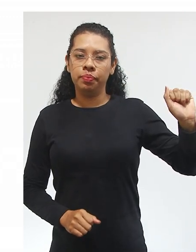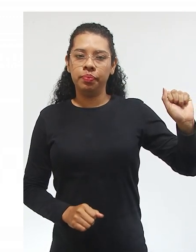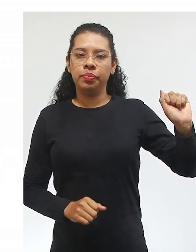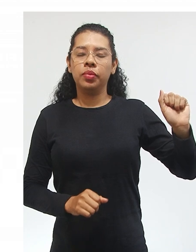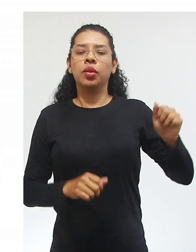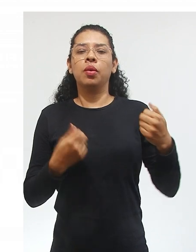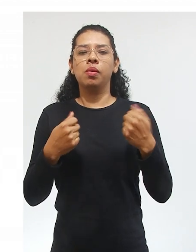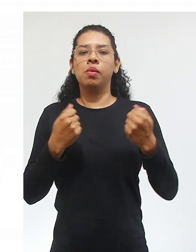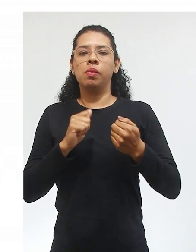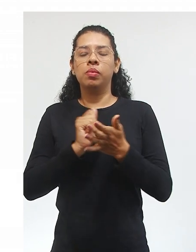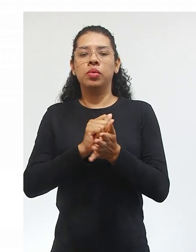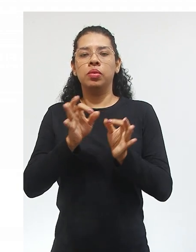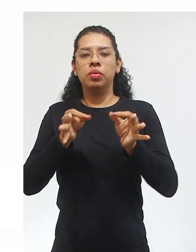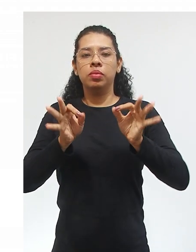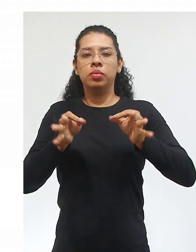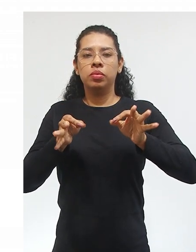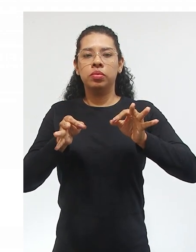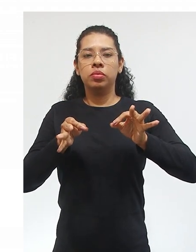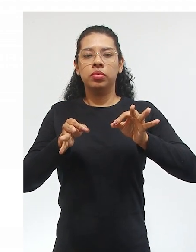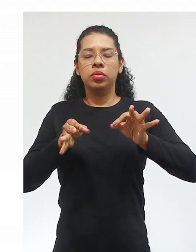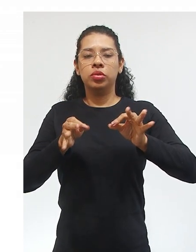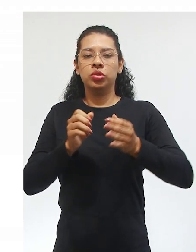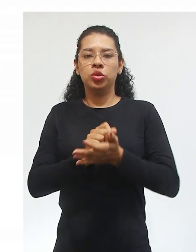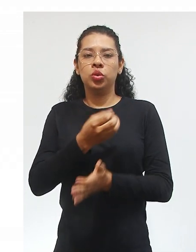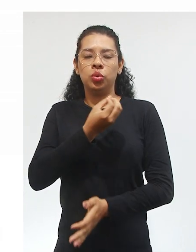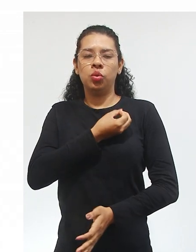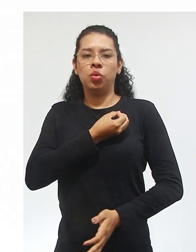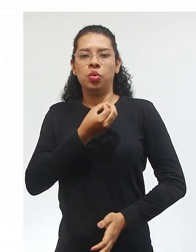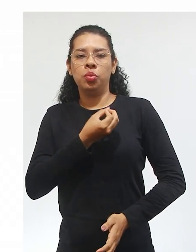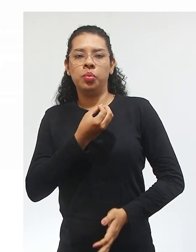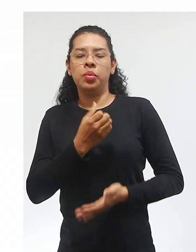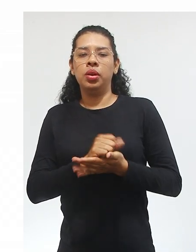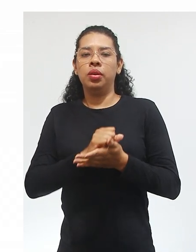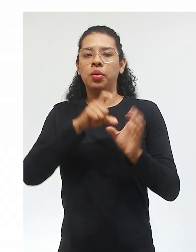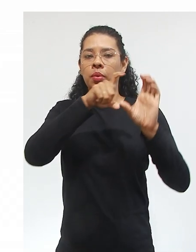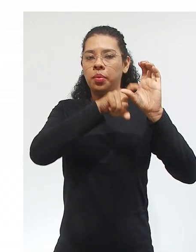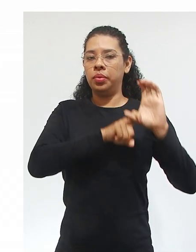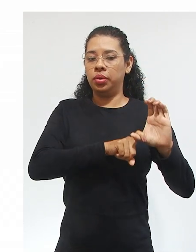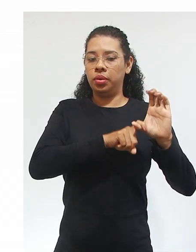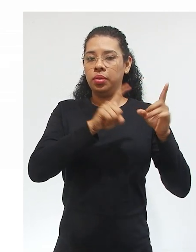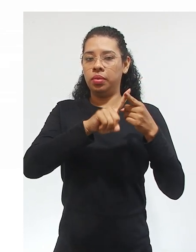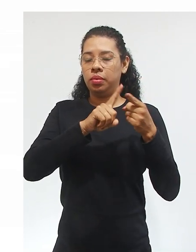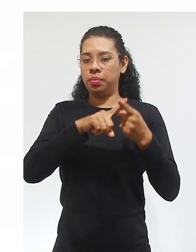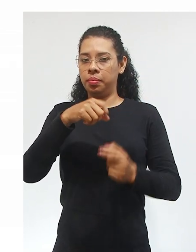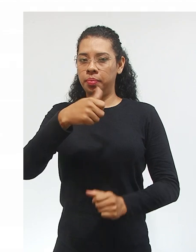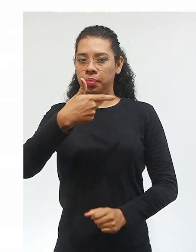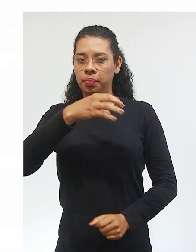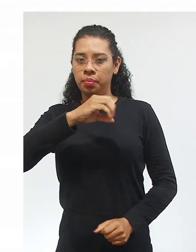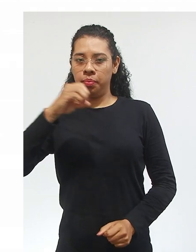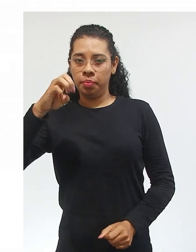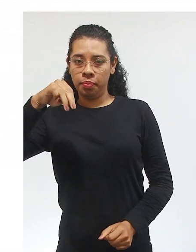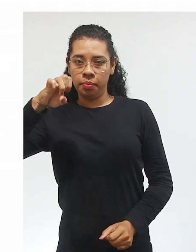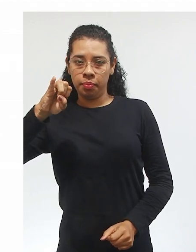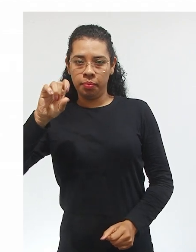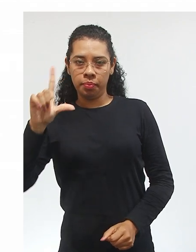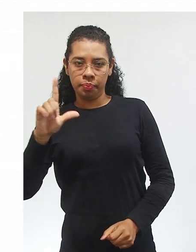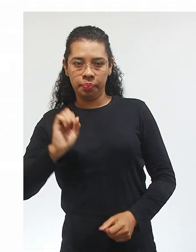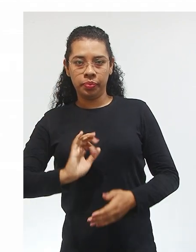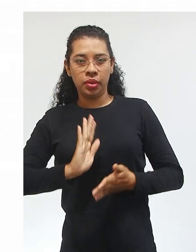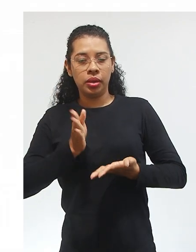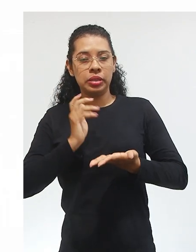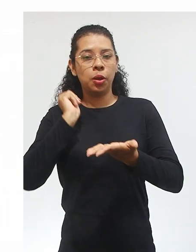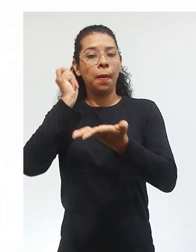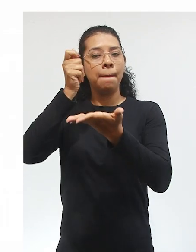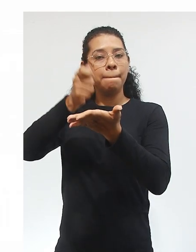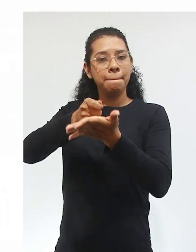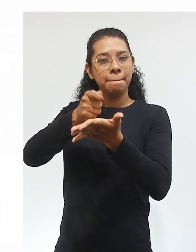meu veículo, eu devo lançar o quê? A débito. Lancei a débito aqui, 20 mil. E se está saindo o dinheiro do